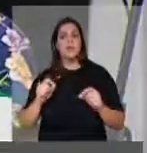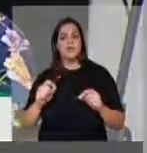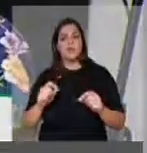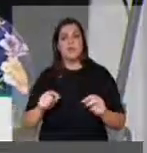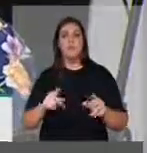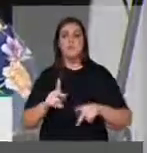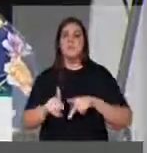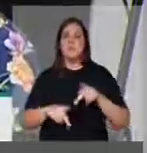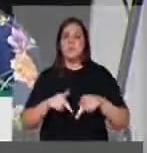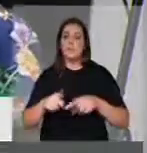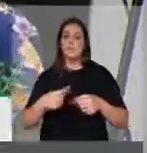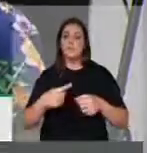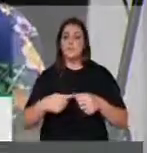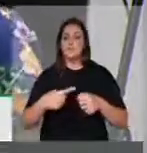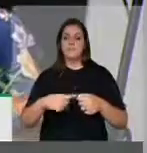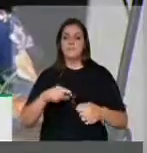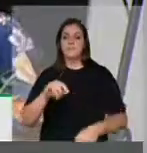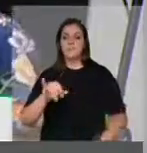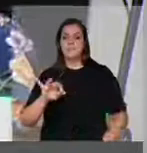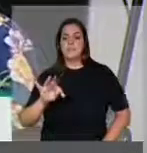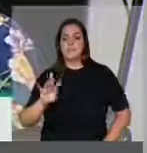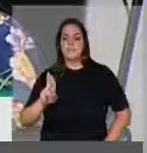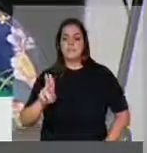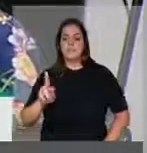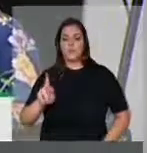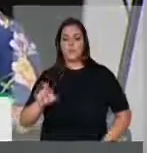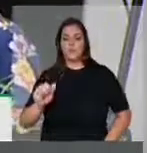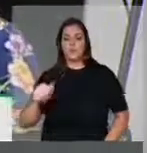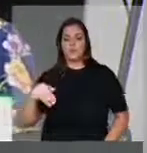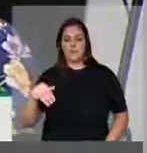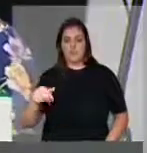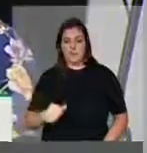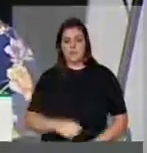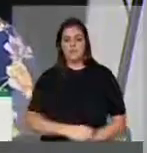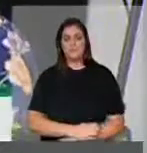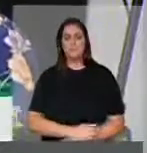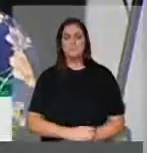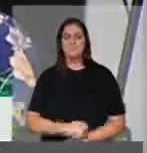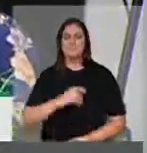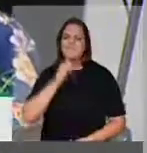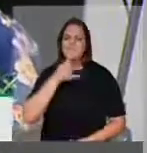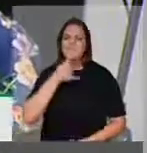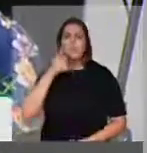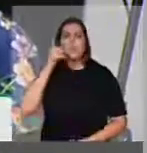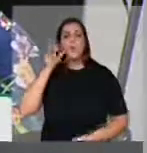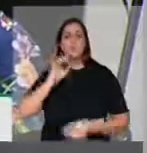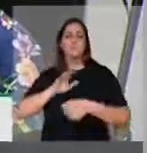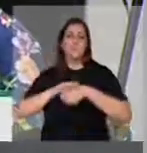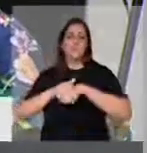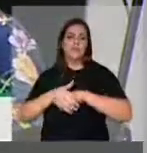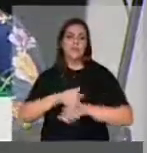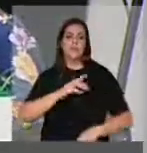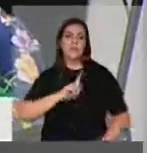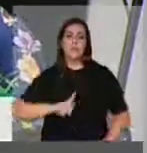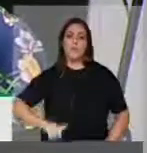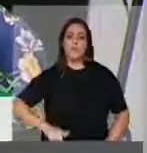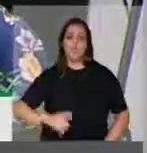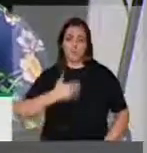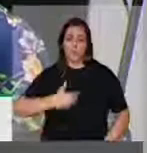Iturama, lamentando que na noite de ontem, por iniciativa do governo federal, foram